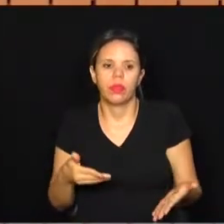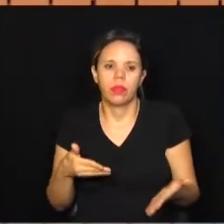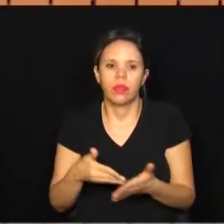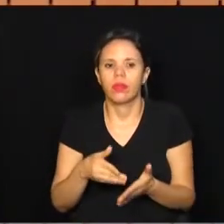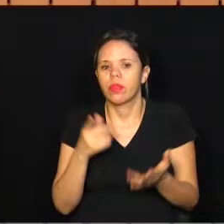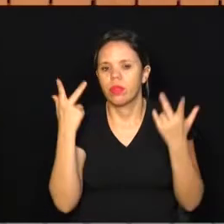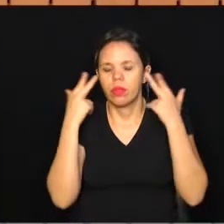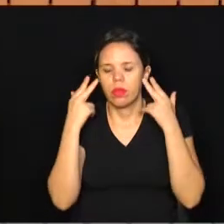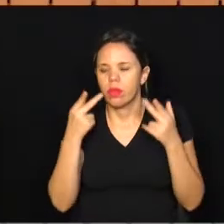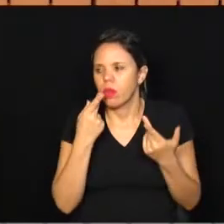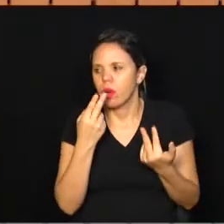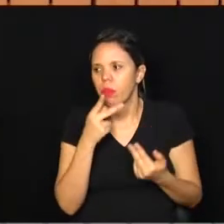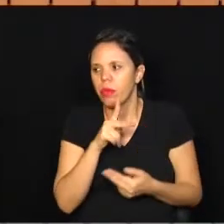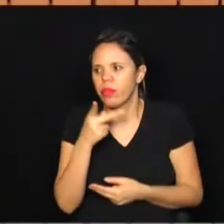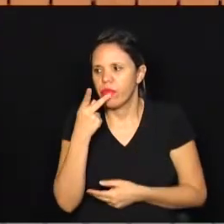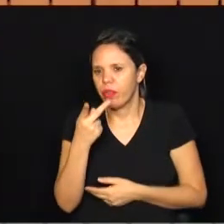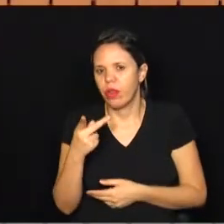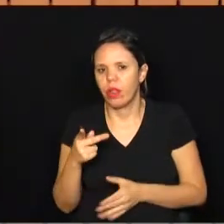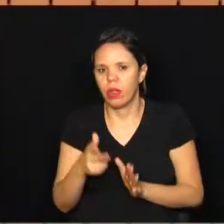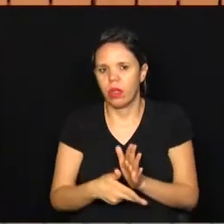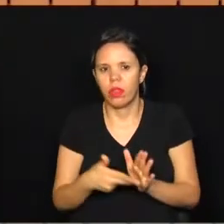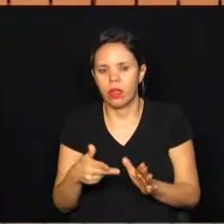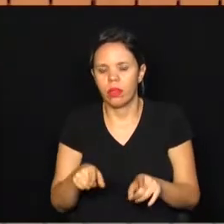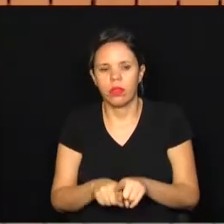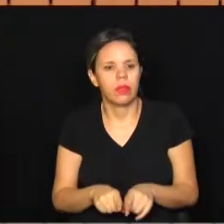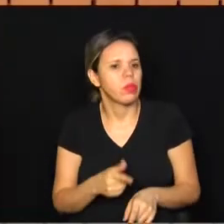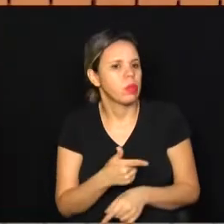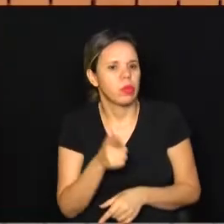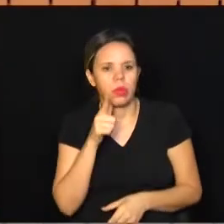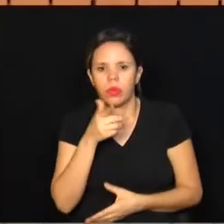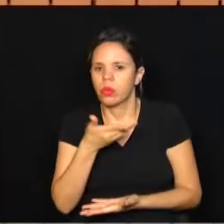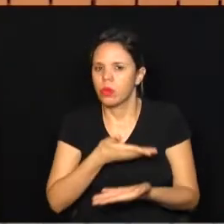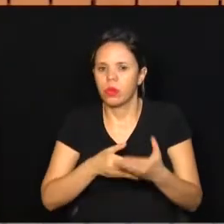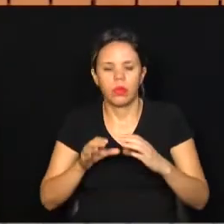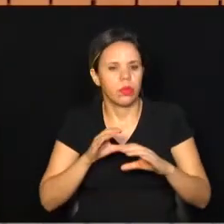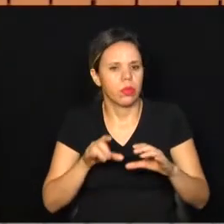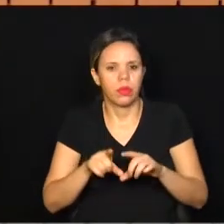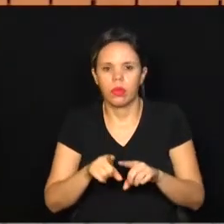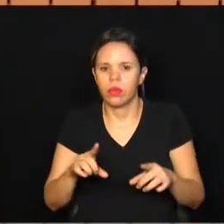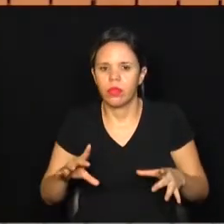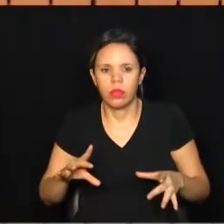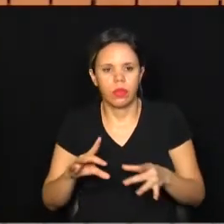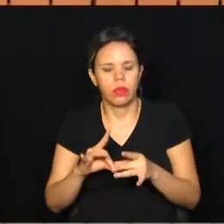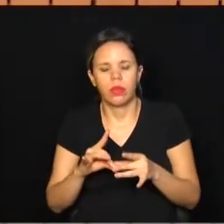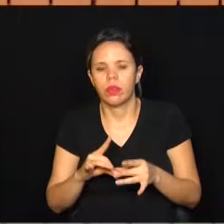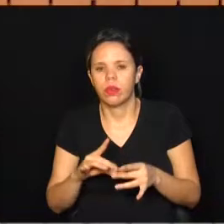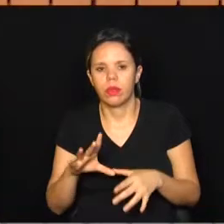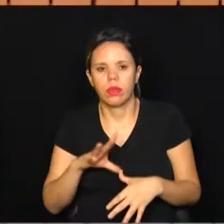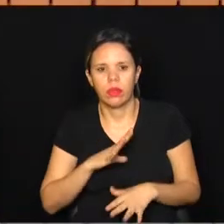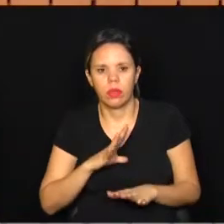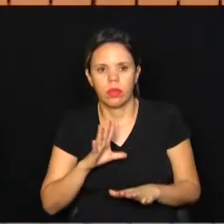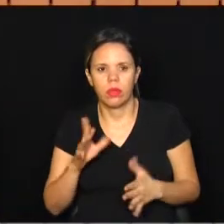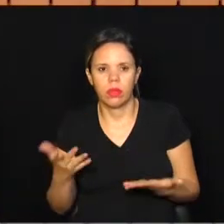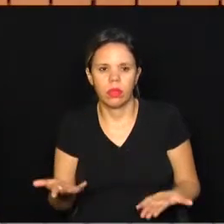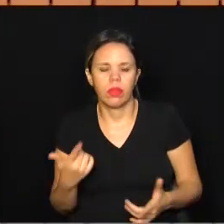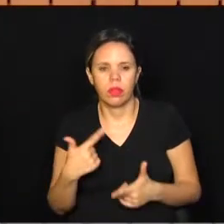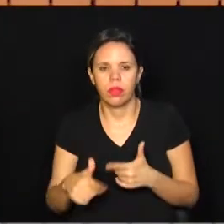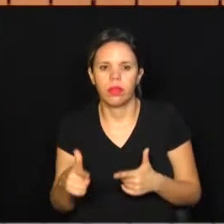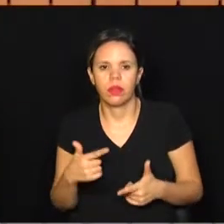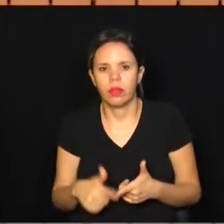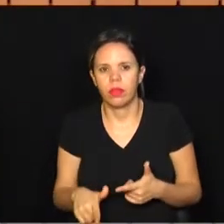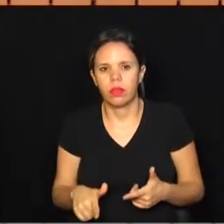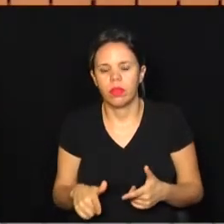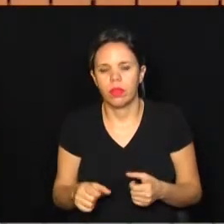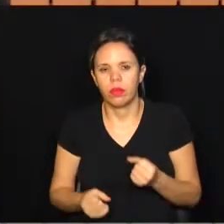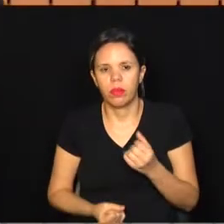professora mencionou, a ferrovia, ela não conversa com o tecido urbano. Isso é um problema, mas